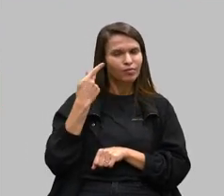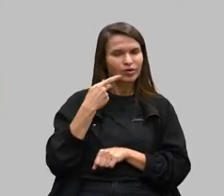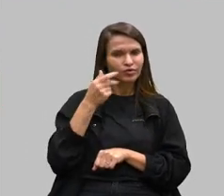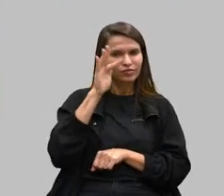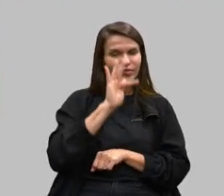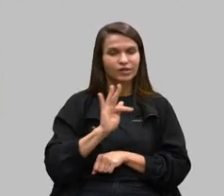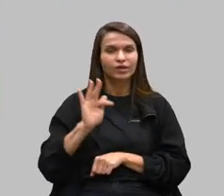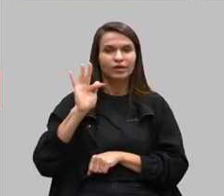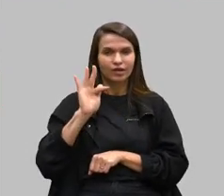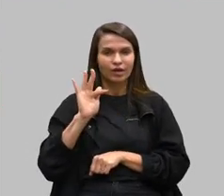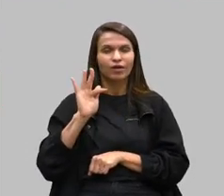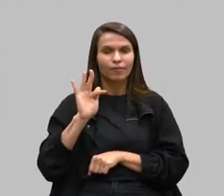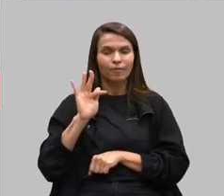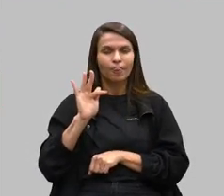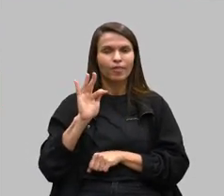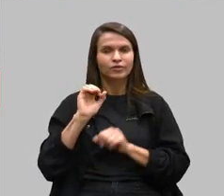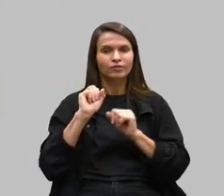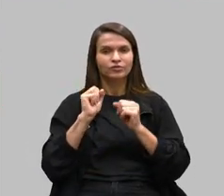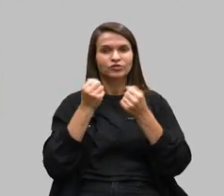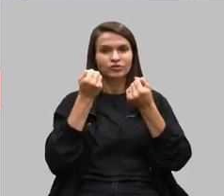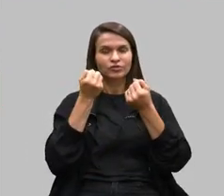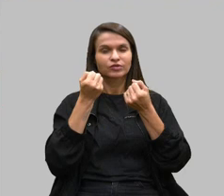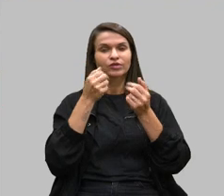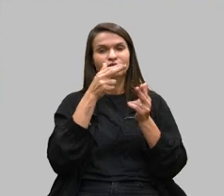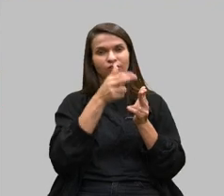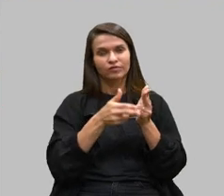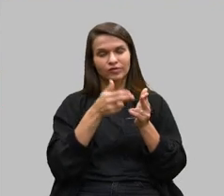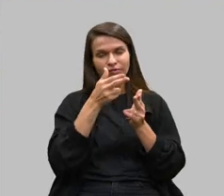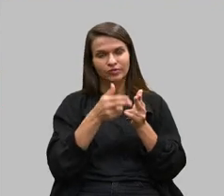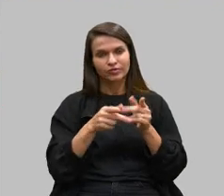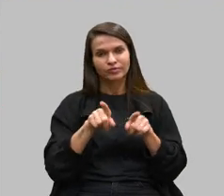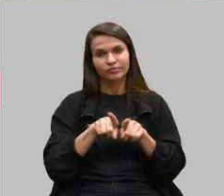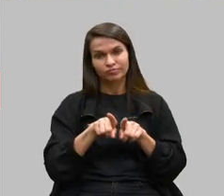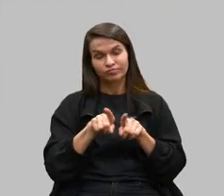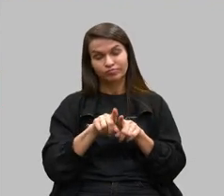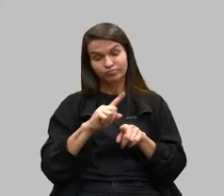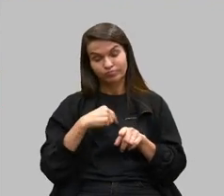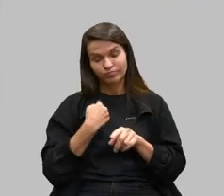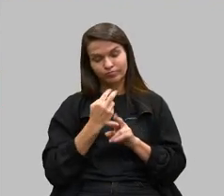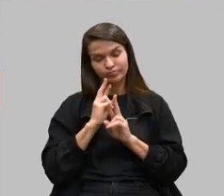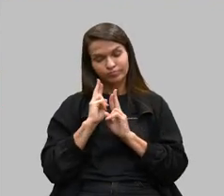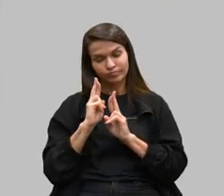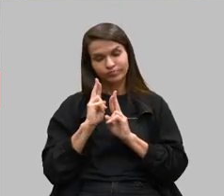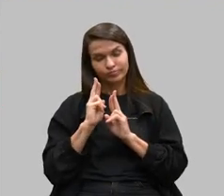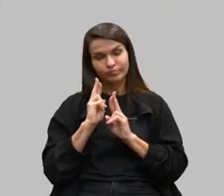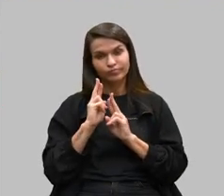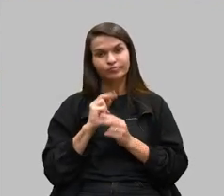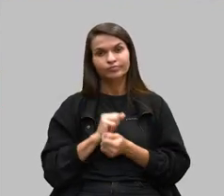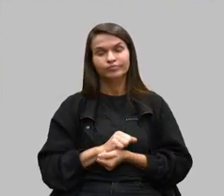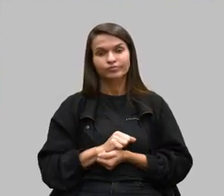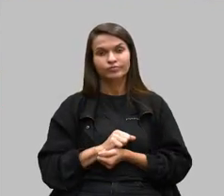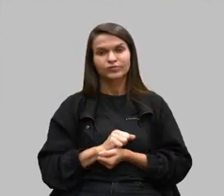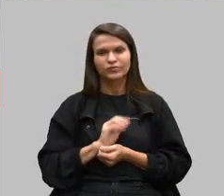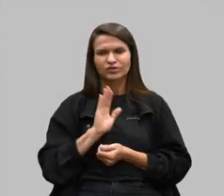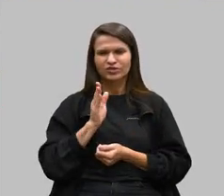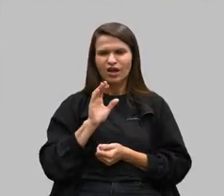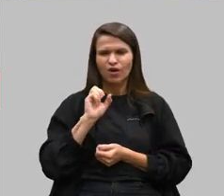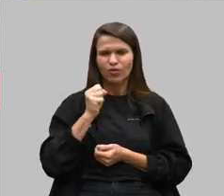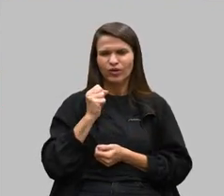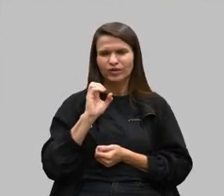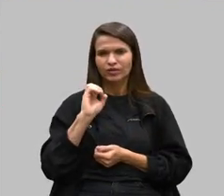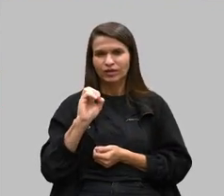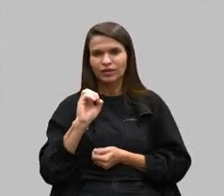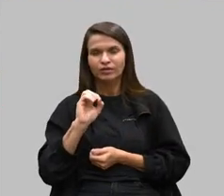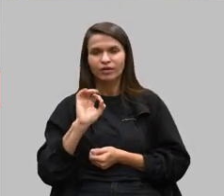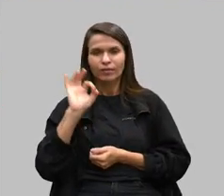e grande de defensor das ferrovias nós vemos praticamente 80%